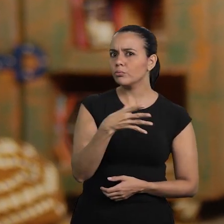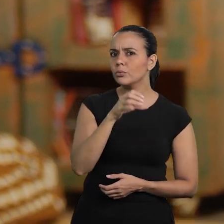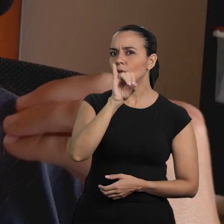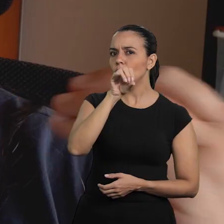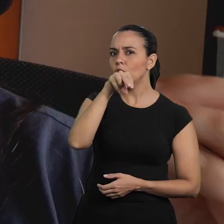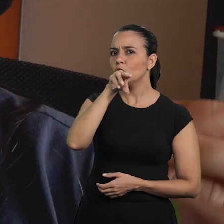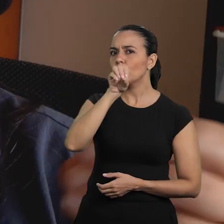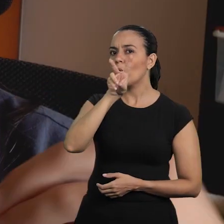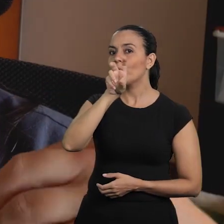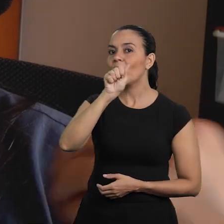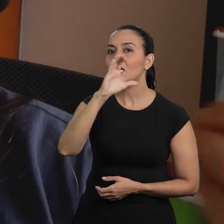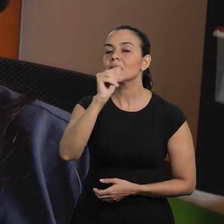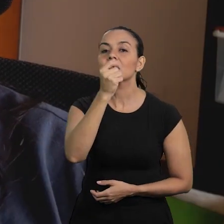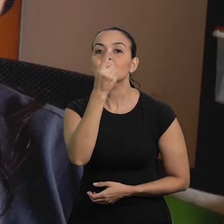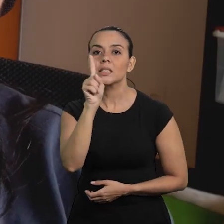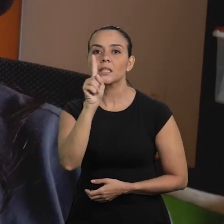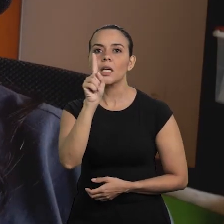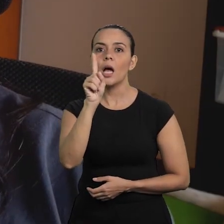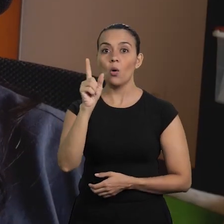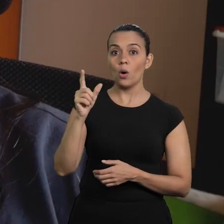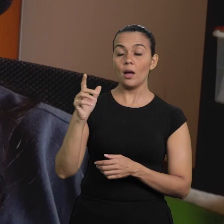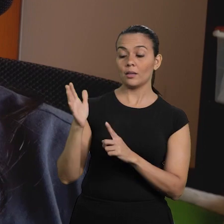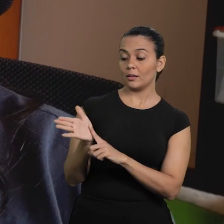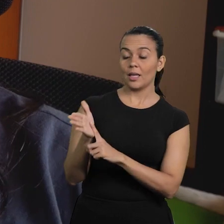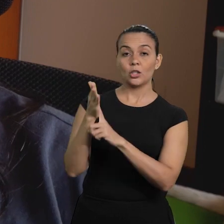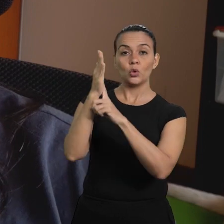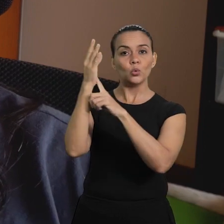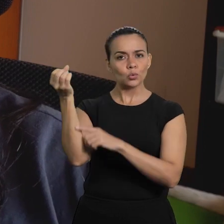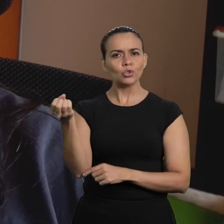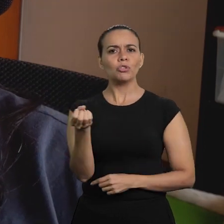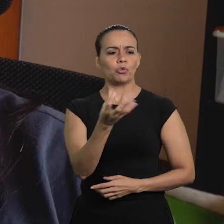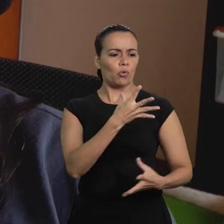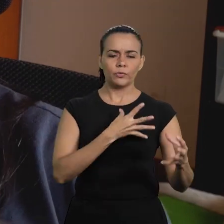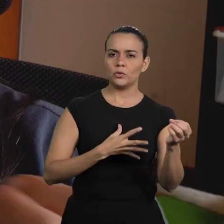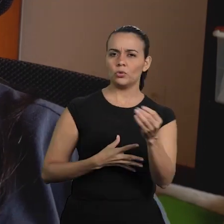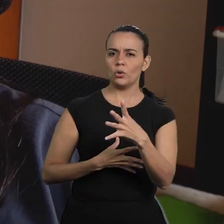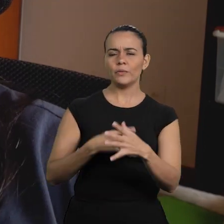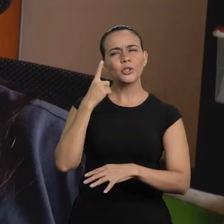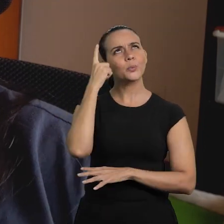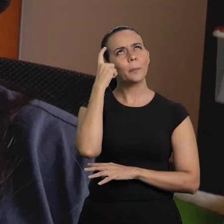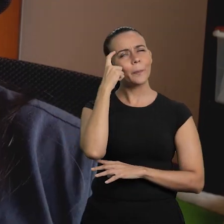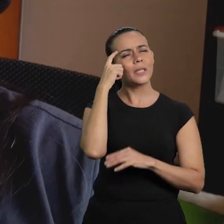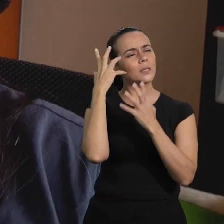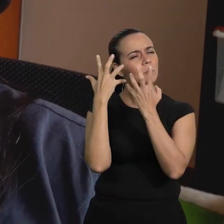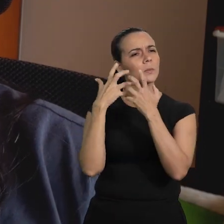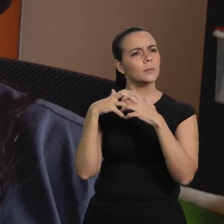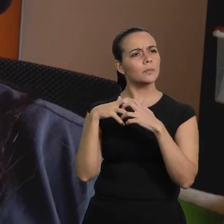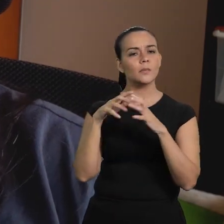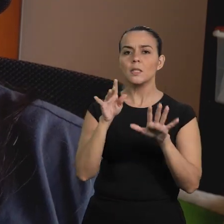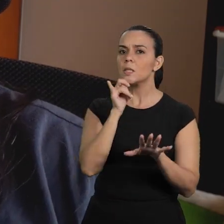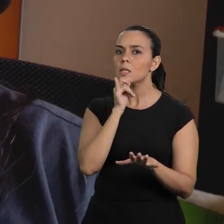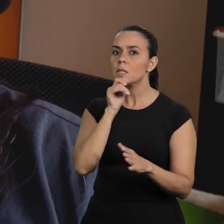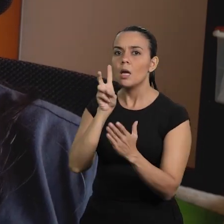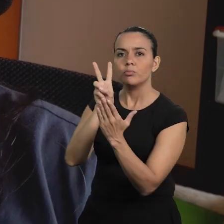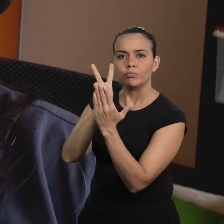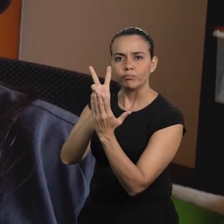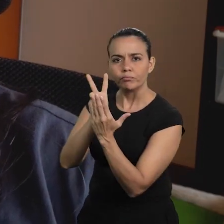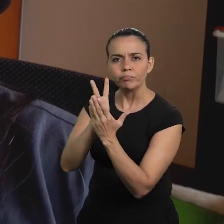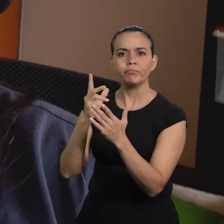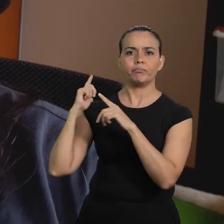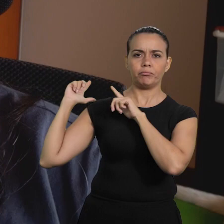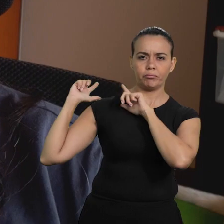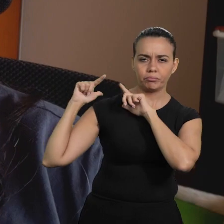muitas vezes a gente associa já a novas tecnologias ou alguma coisa assim, quando a gente trata, né, com povos indígenas,